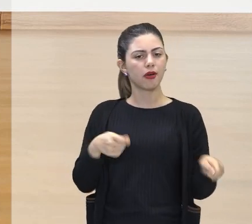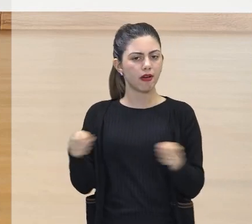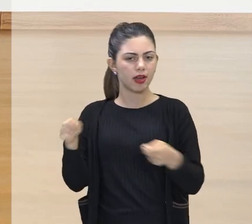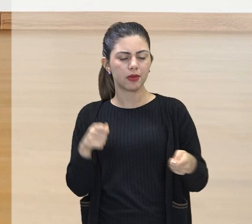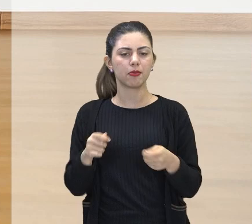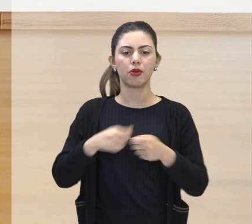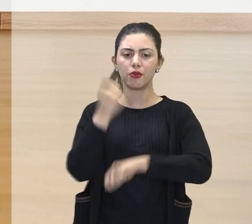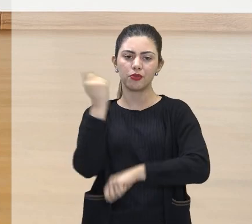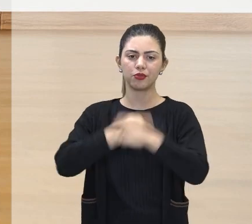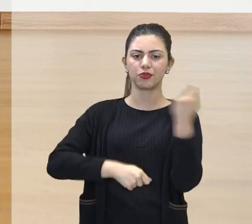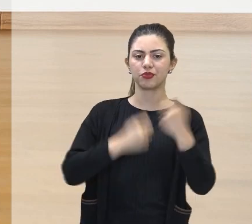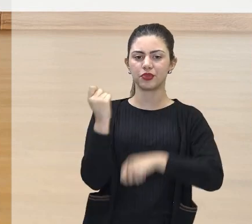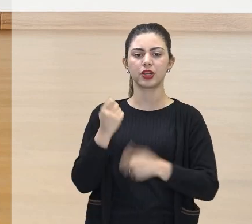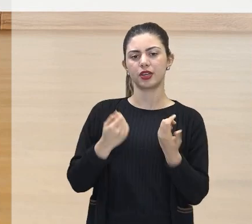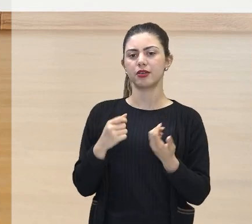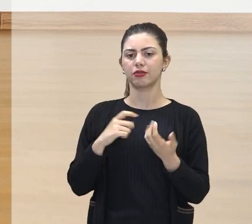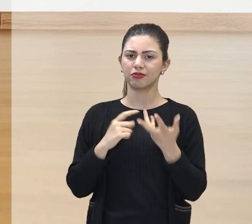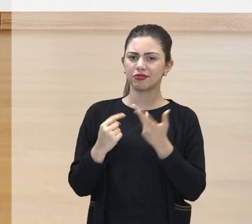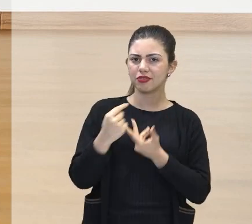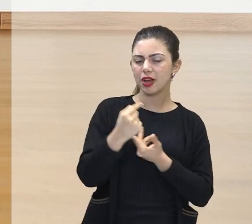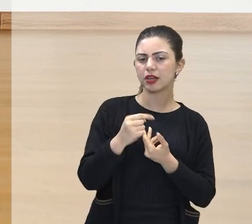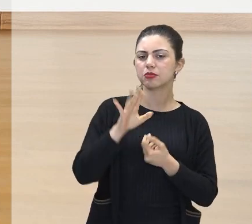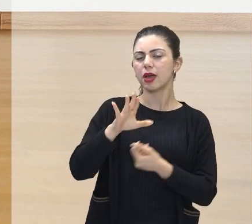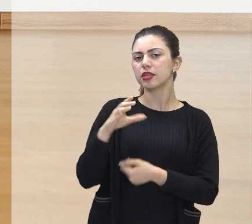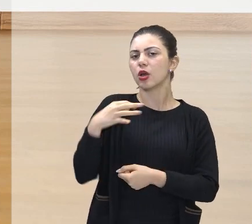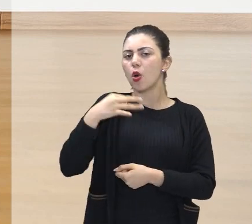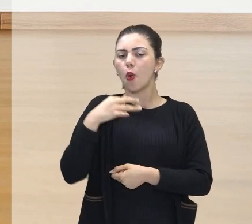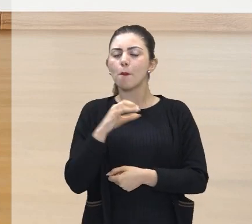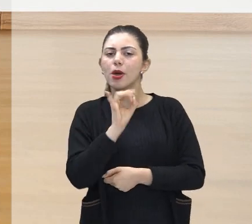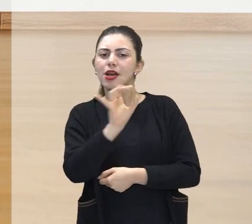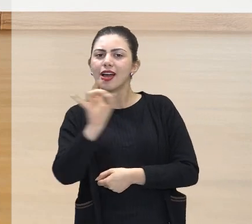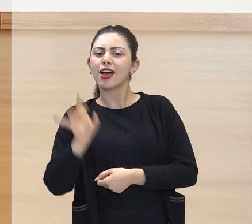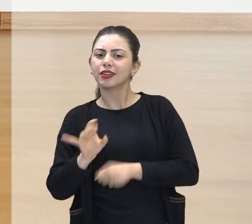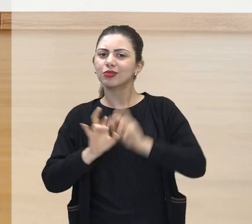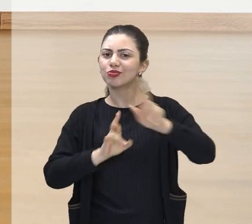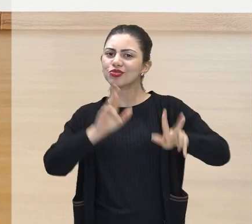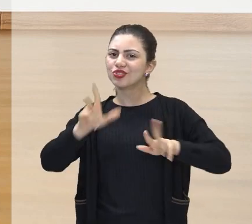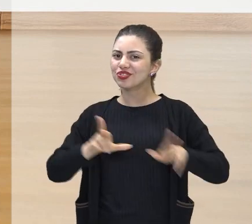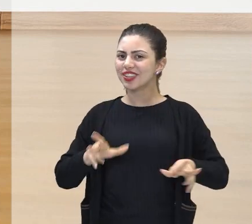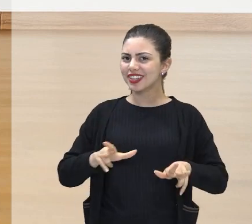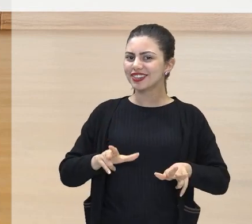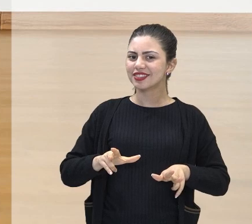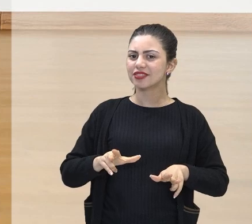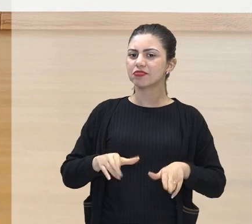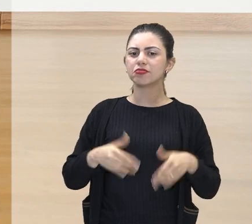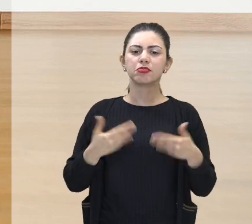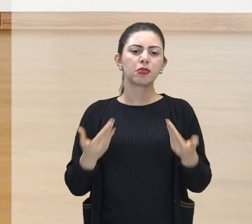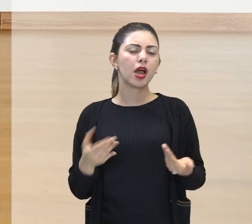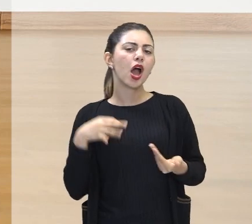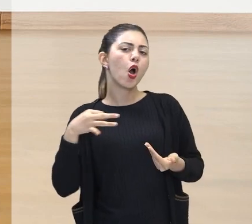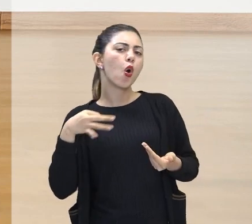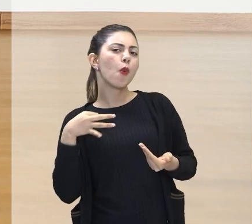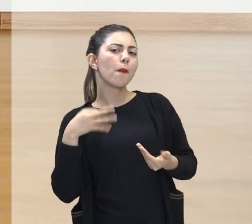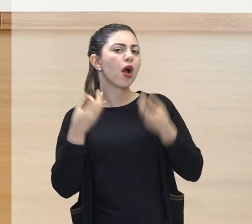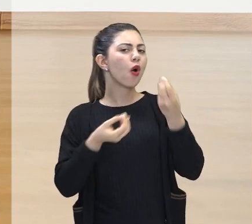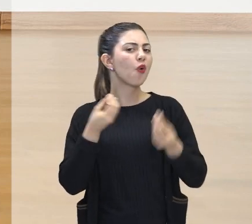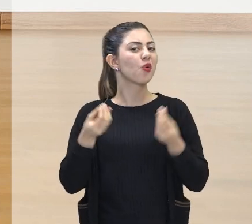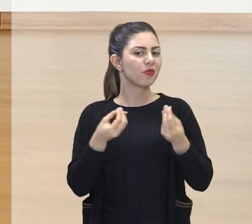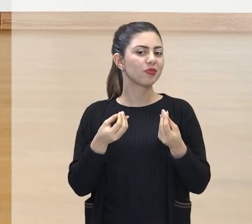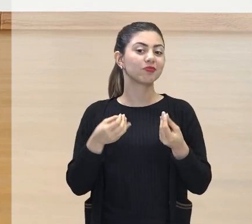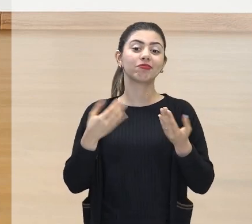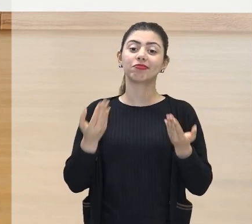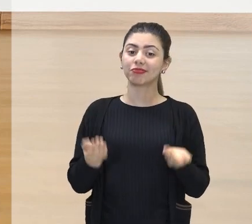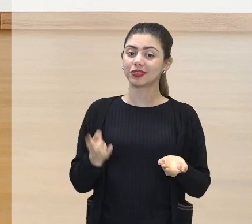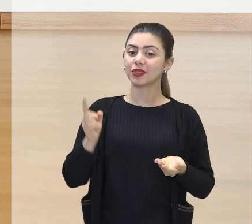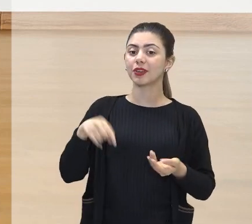o frevo, o jongo, a chula, e cada um deles está usando uma roupa diferente. O que é essa roupa? É